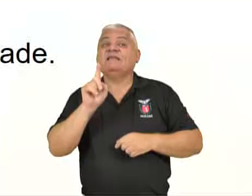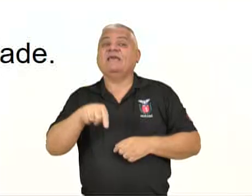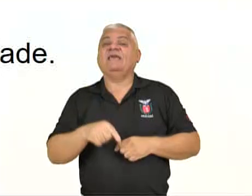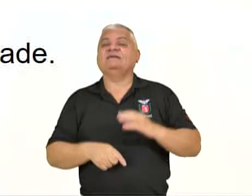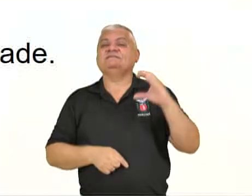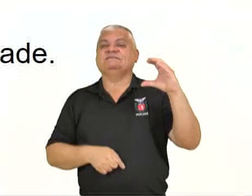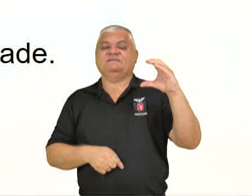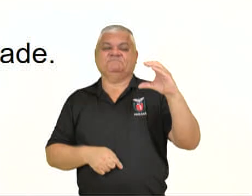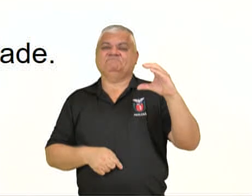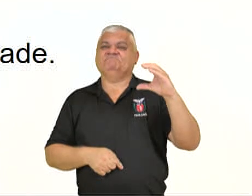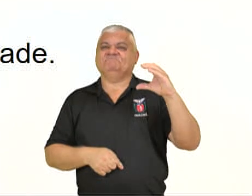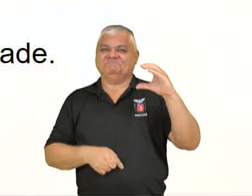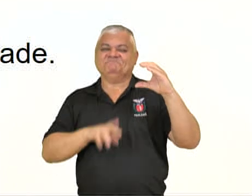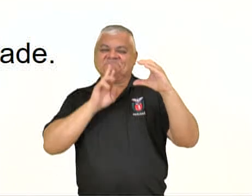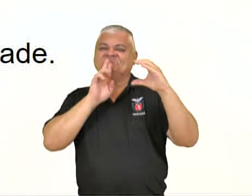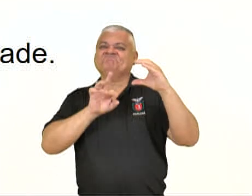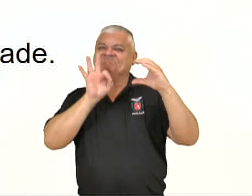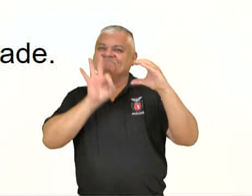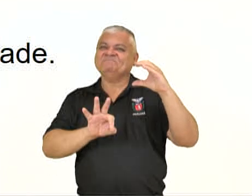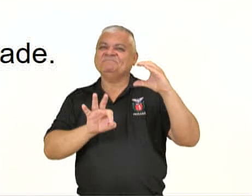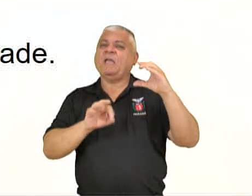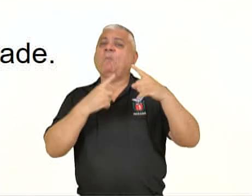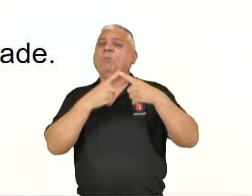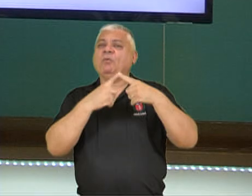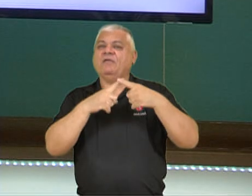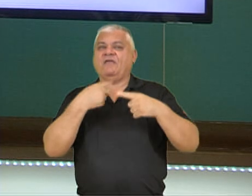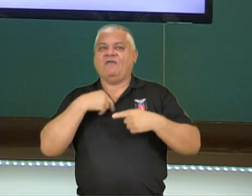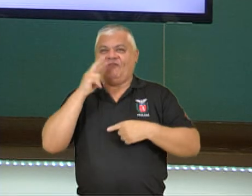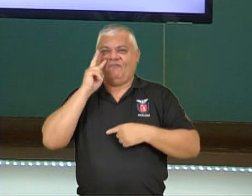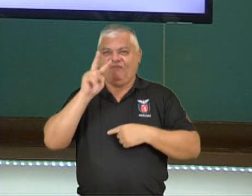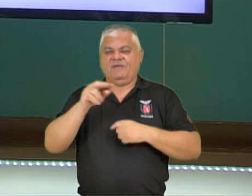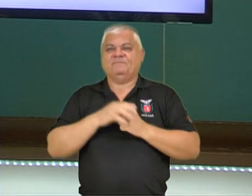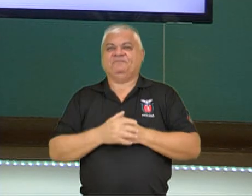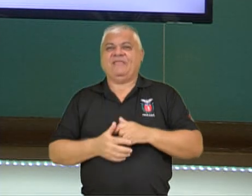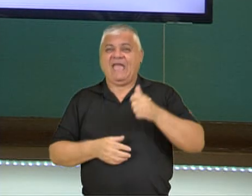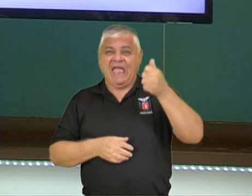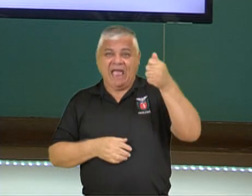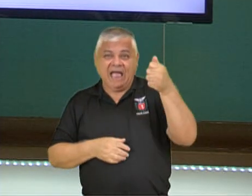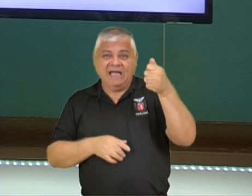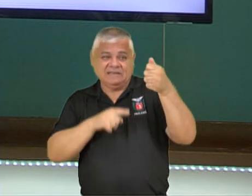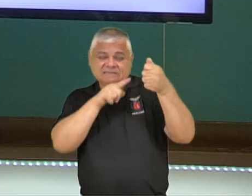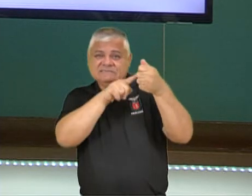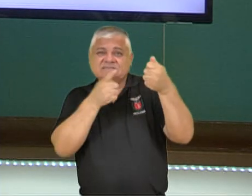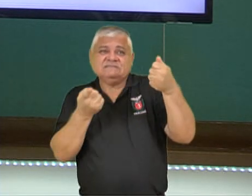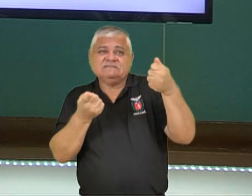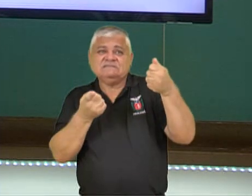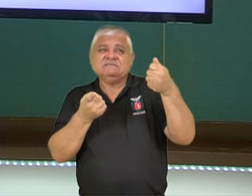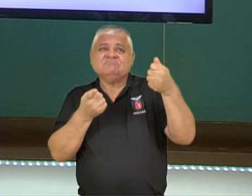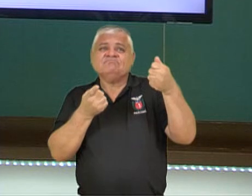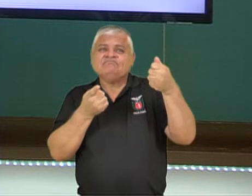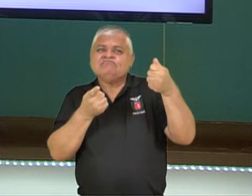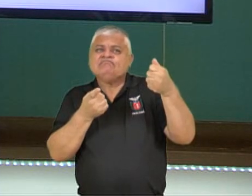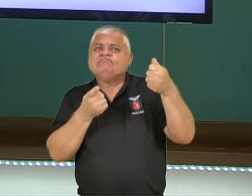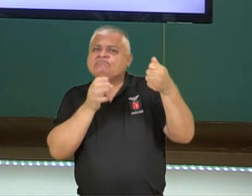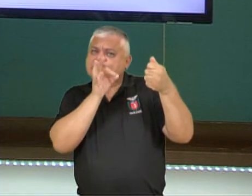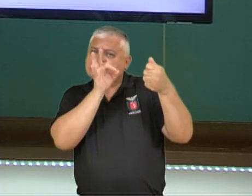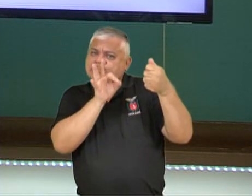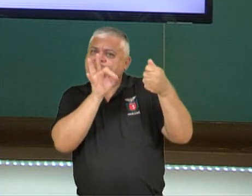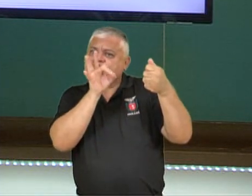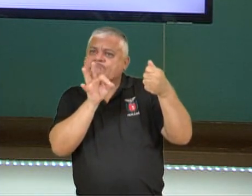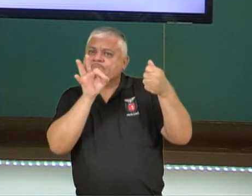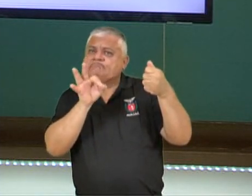é a alternativa C. Por quê? Se você olhar o item A, certo? Ele chega até um certo momento, só